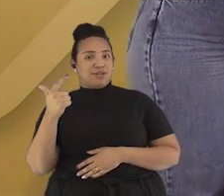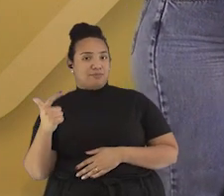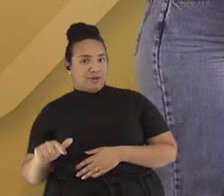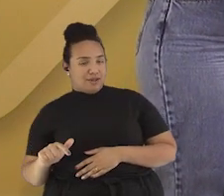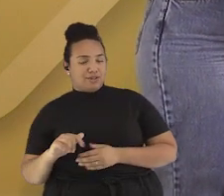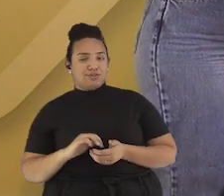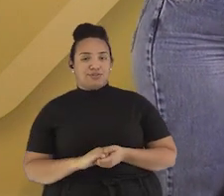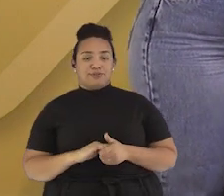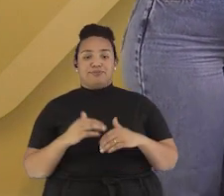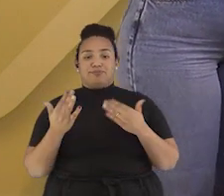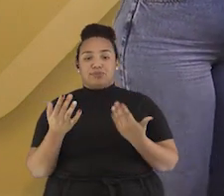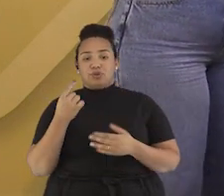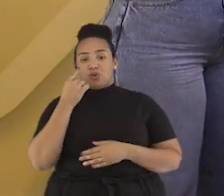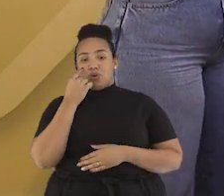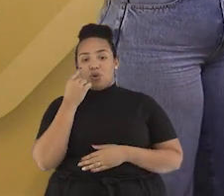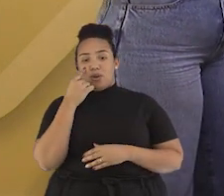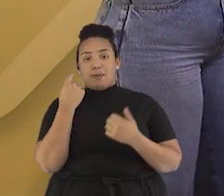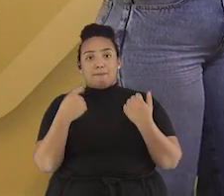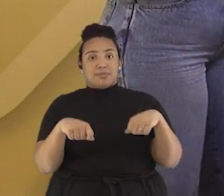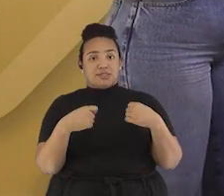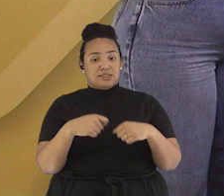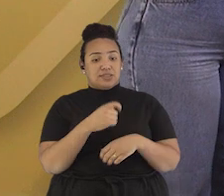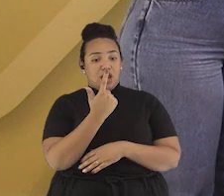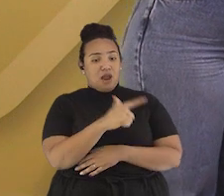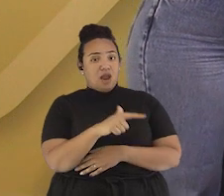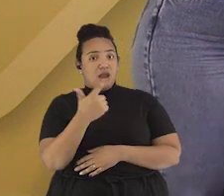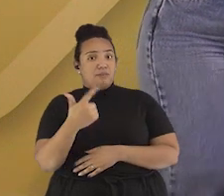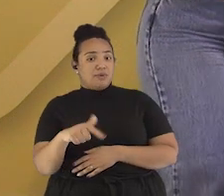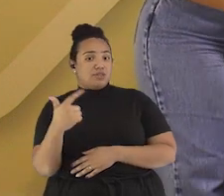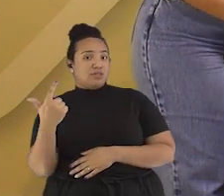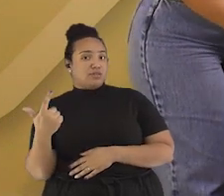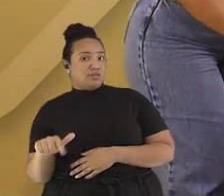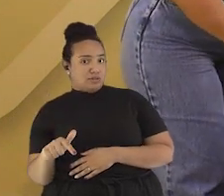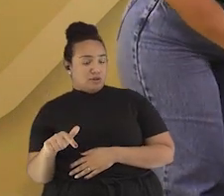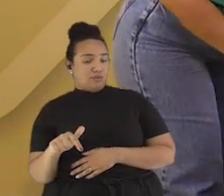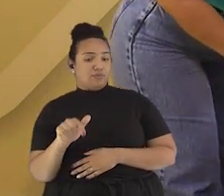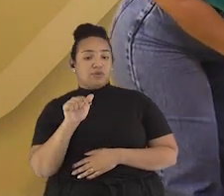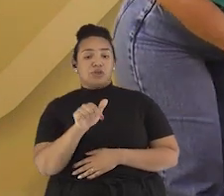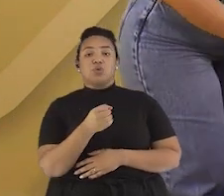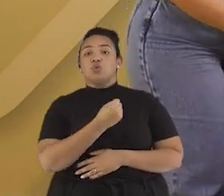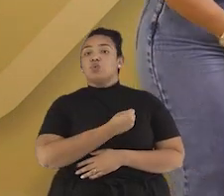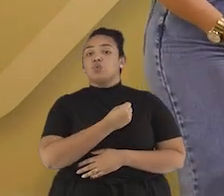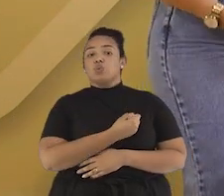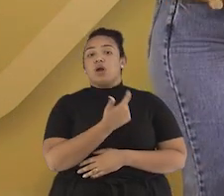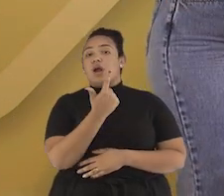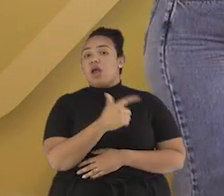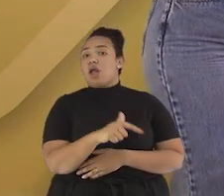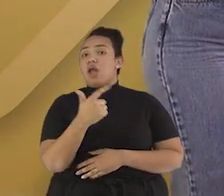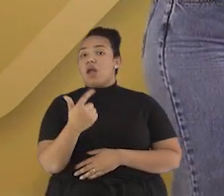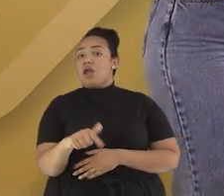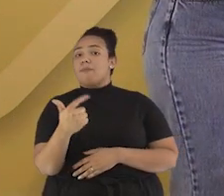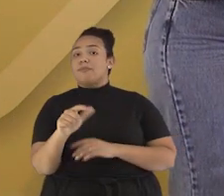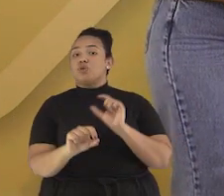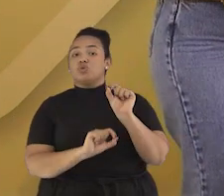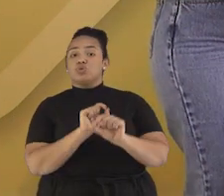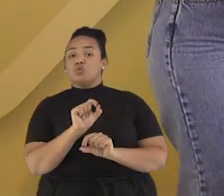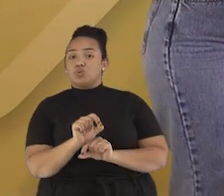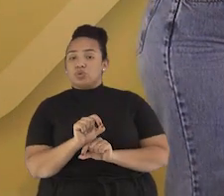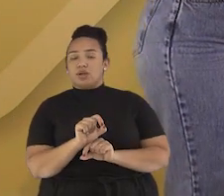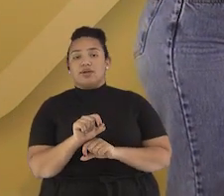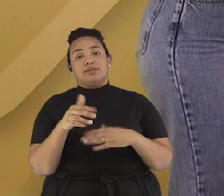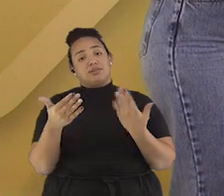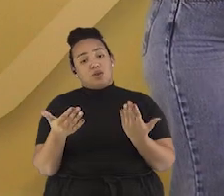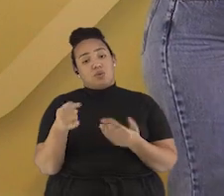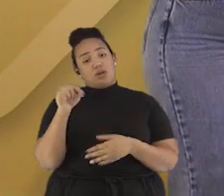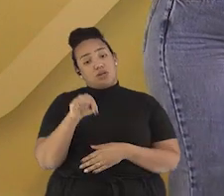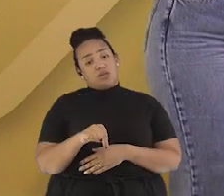repetição. Então, vamos lá, vamos pensar aqui. Eu tenho que ter uma repetição aqui. O que que está repetido, né? O que que está